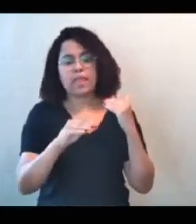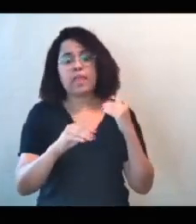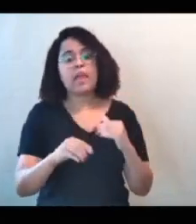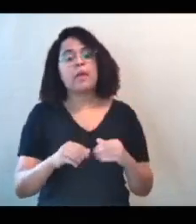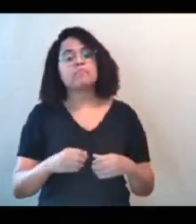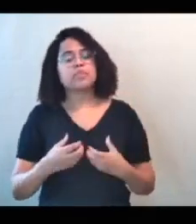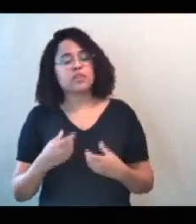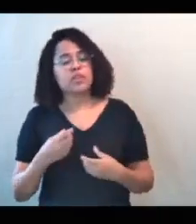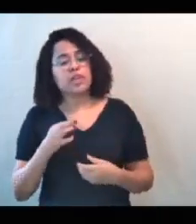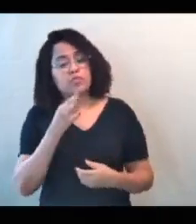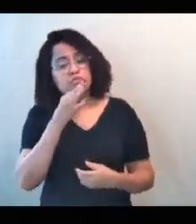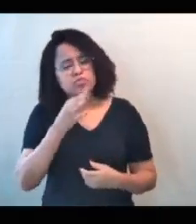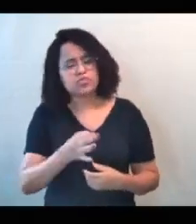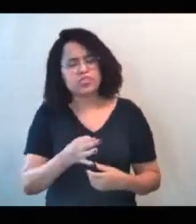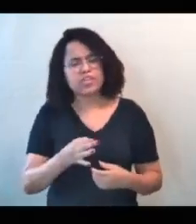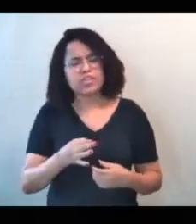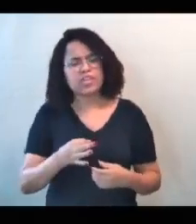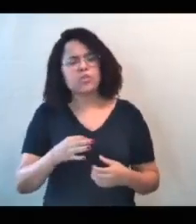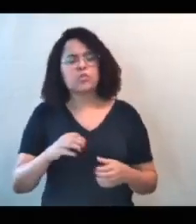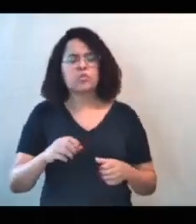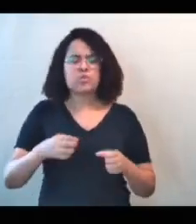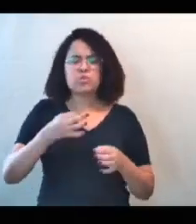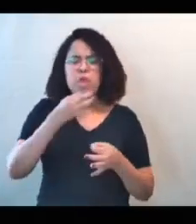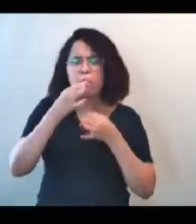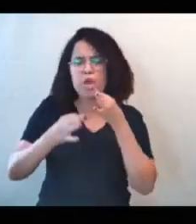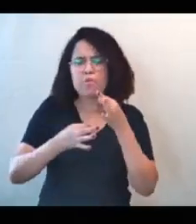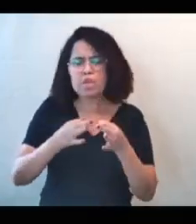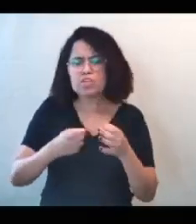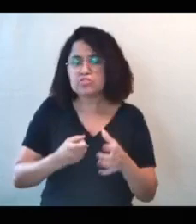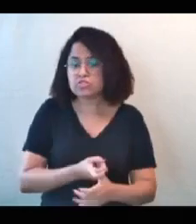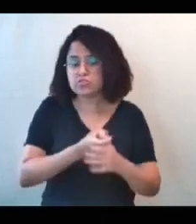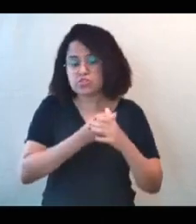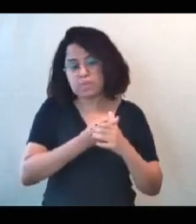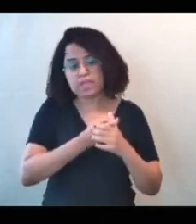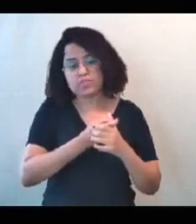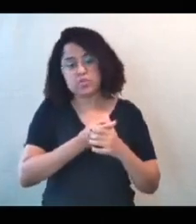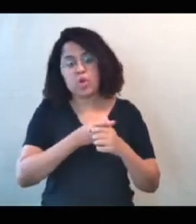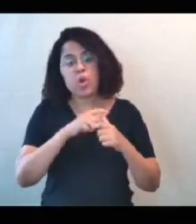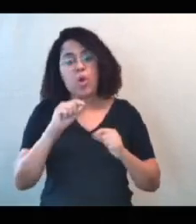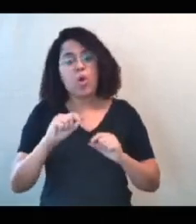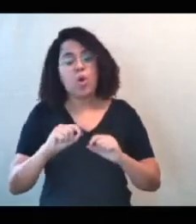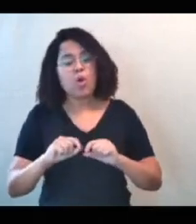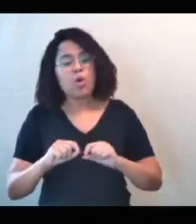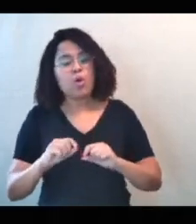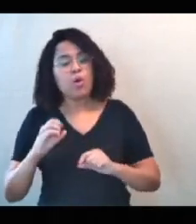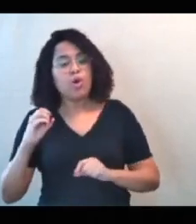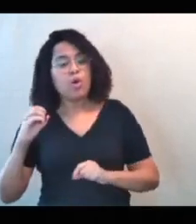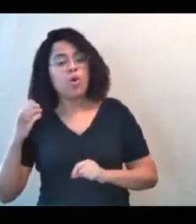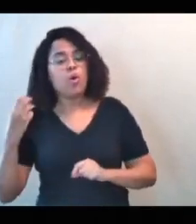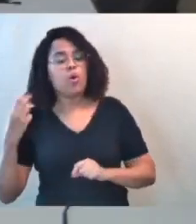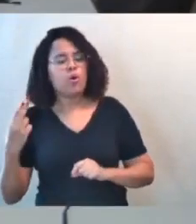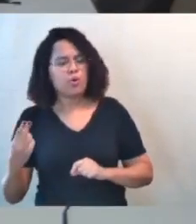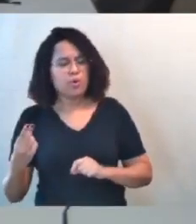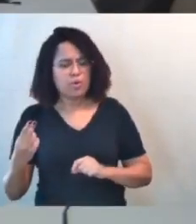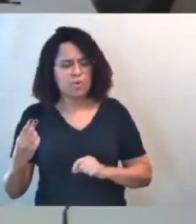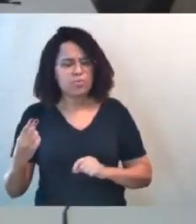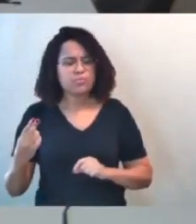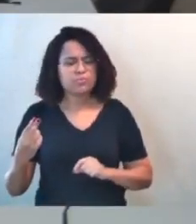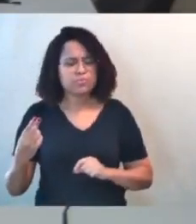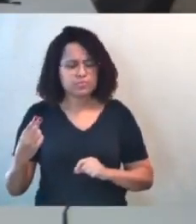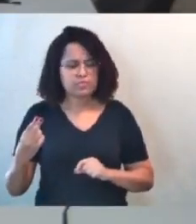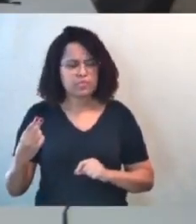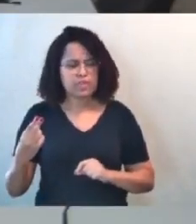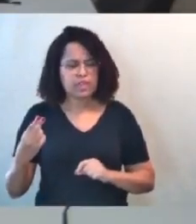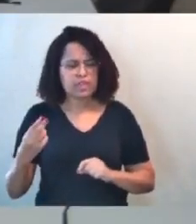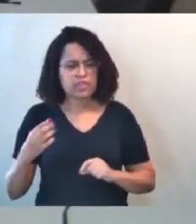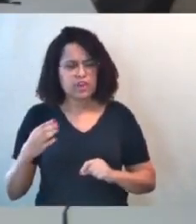que a gente tente levar o depoimento num clima um pouco mais ameno. Presidente, porque eu estou sentindo um clima cada vez posso fazer uma mais sugestão? Ácido, um clima mais